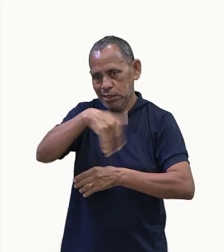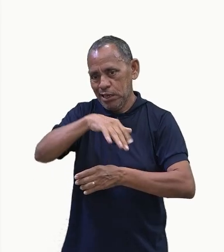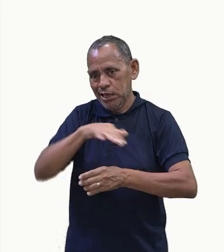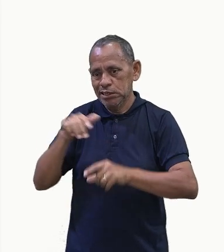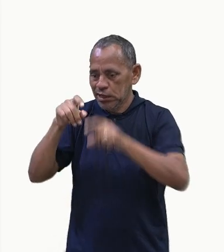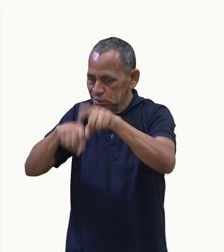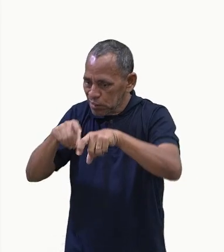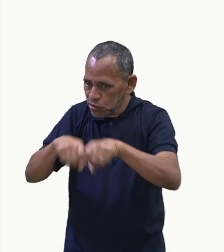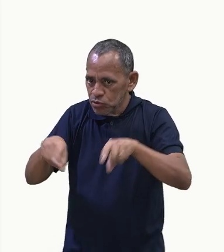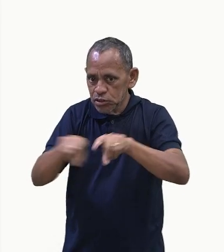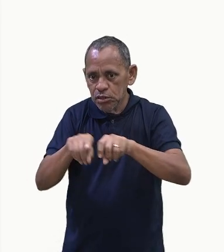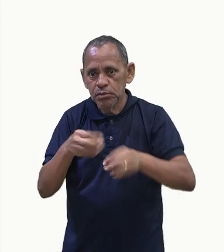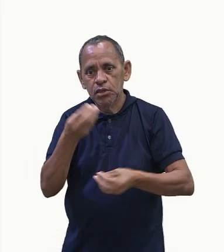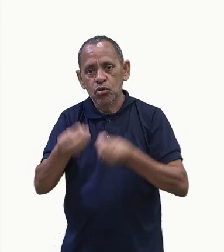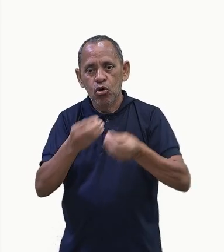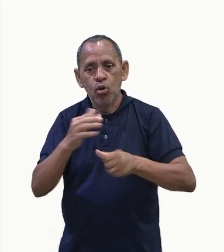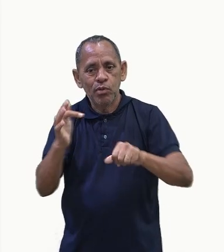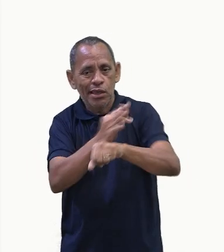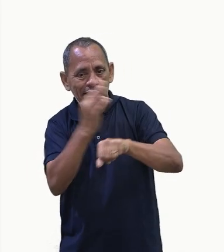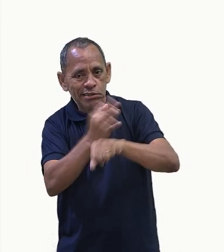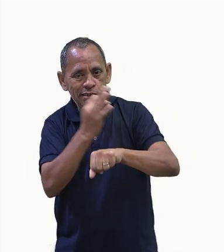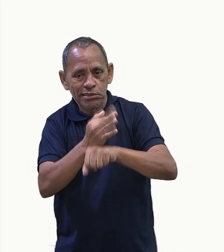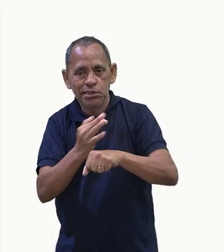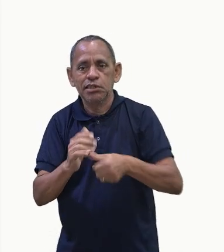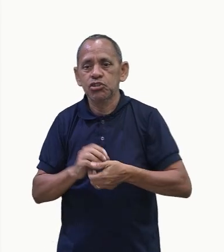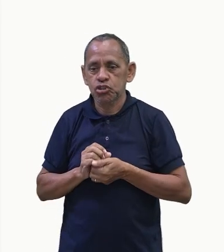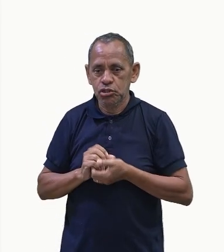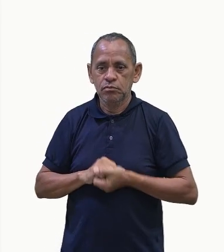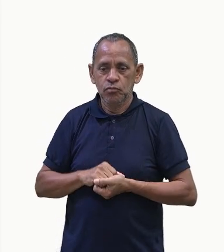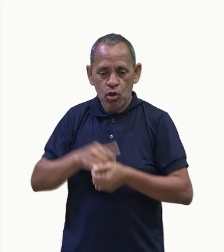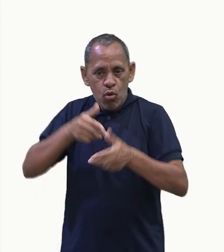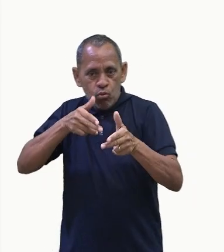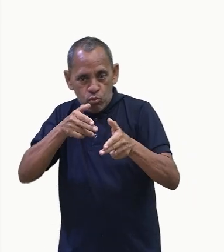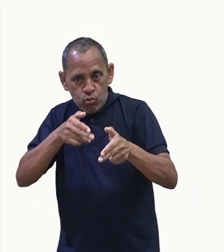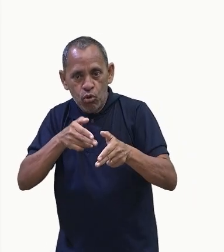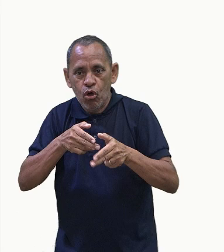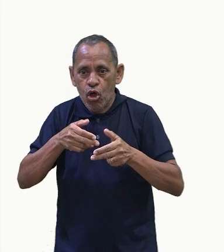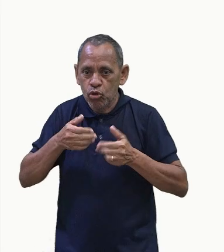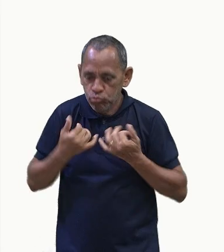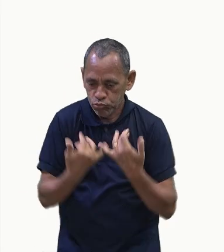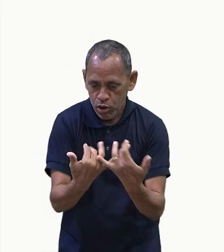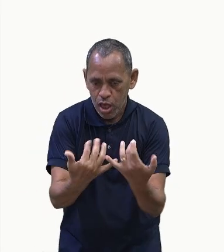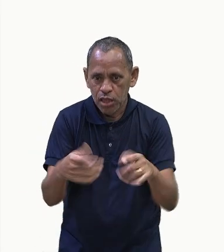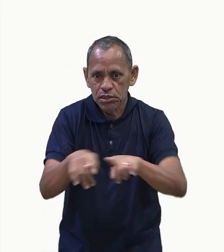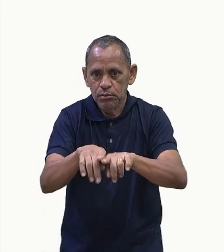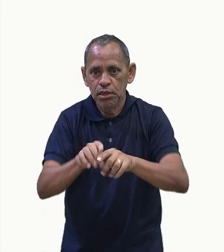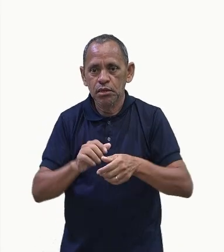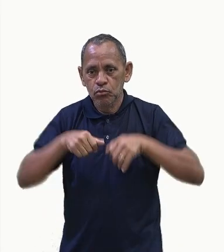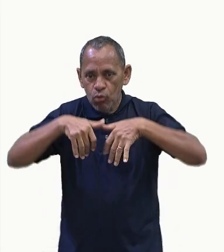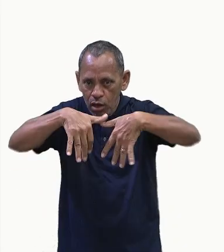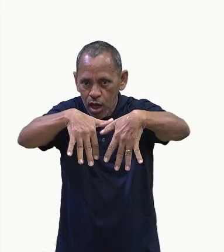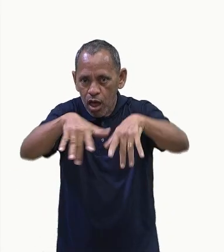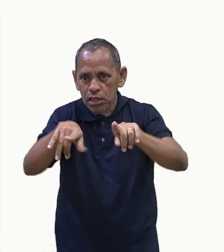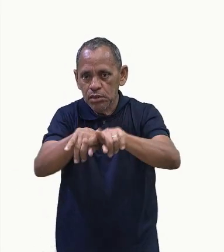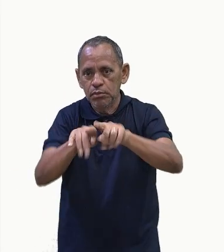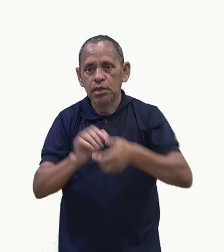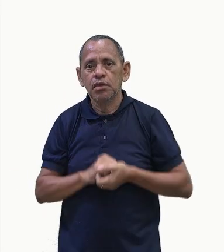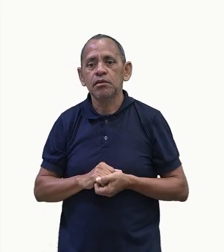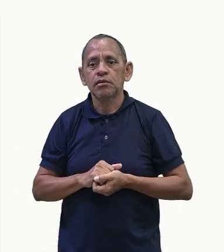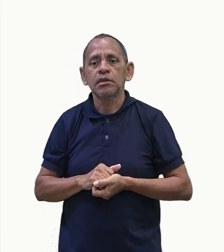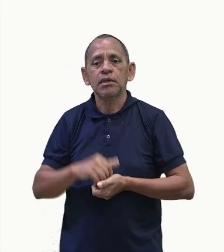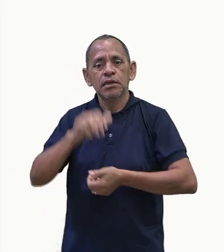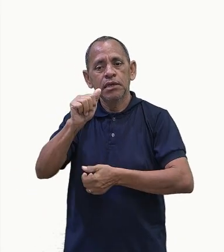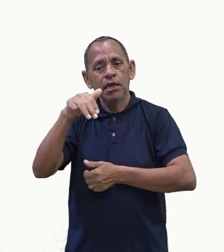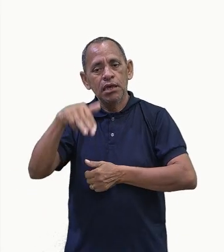soja transgênica, que é resistente a herbicidas, o milho transgênico, que apresenta um alto teor de amido, que é a